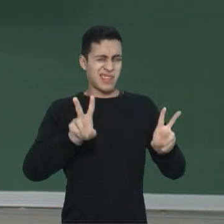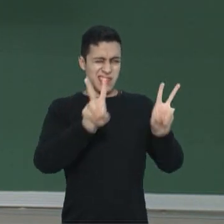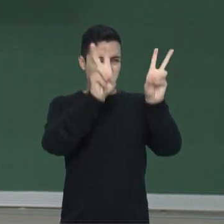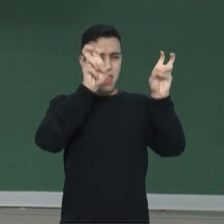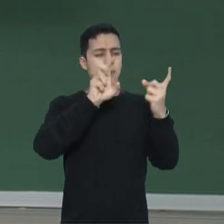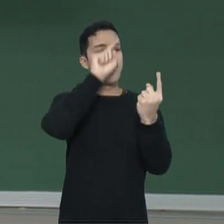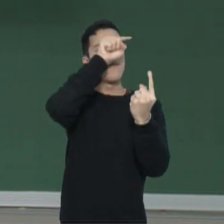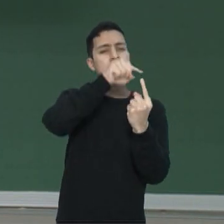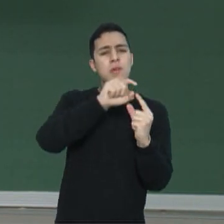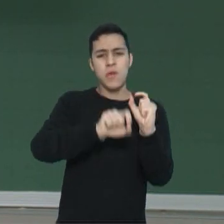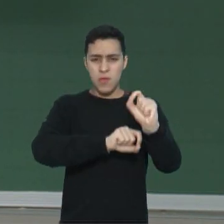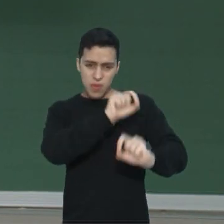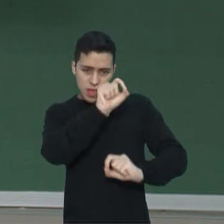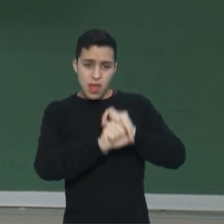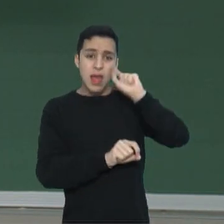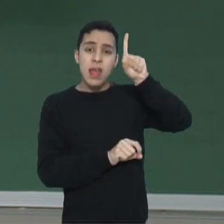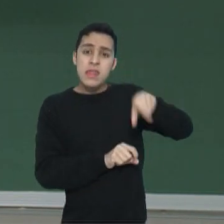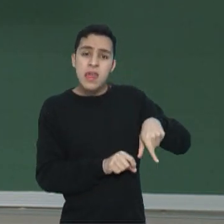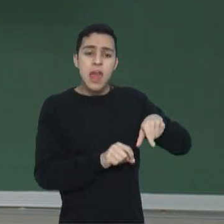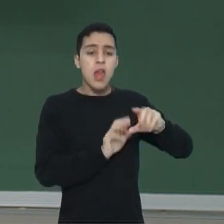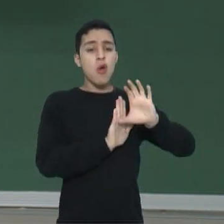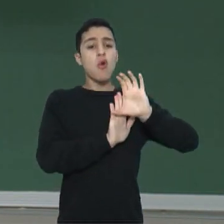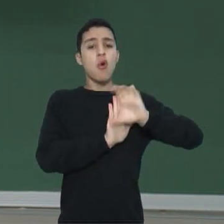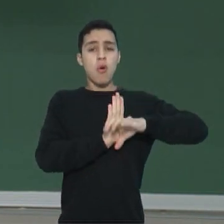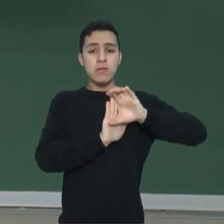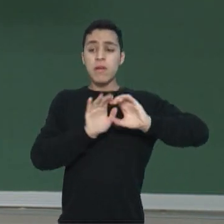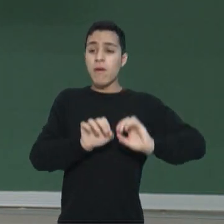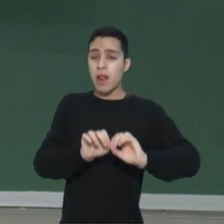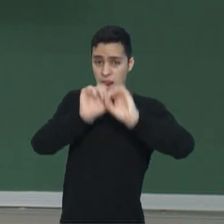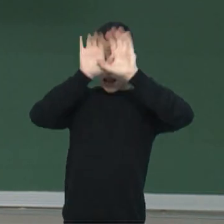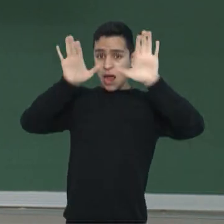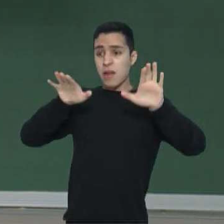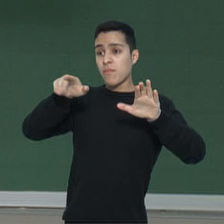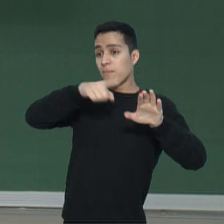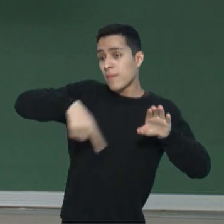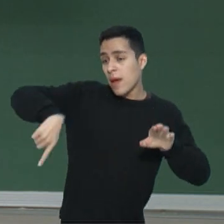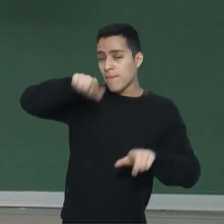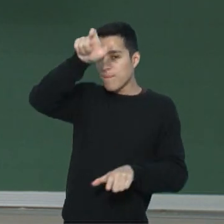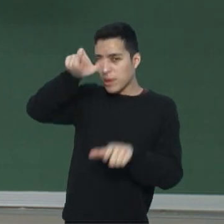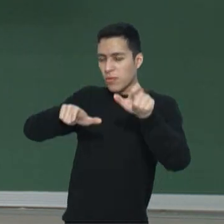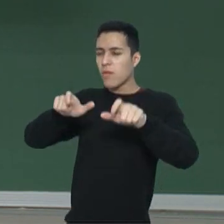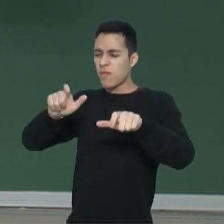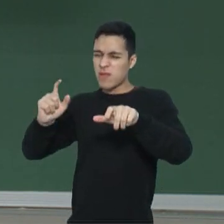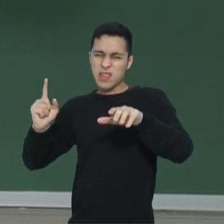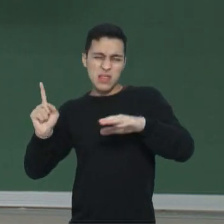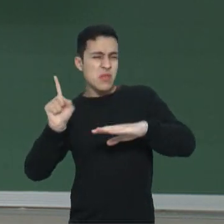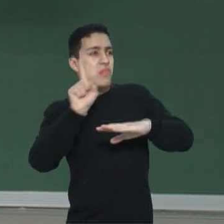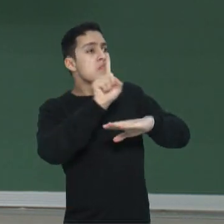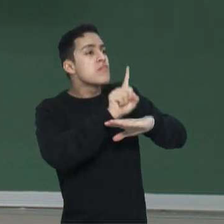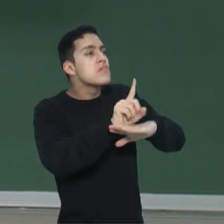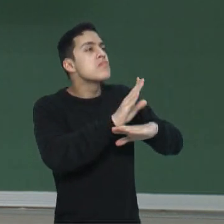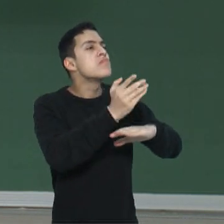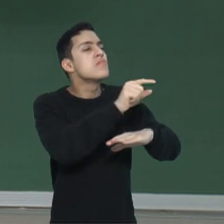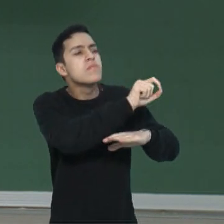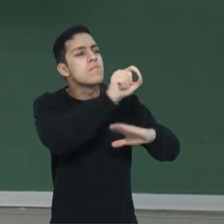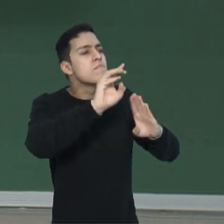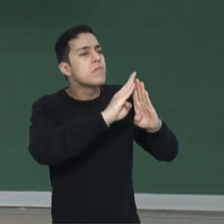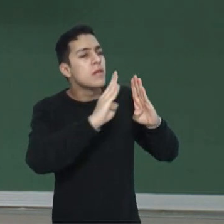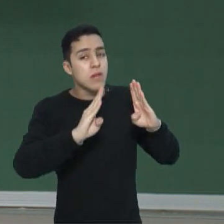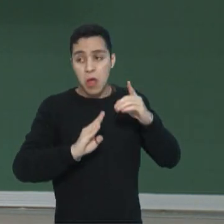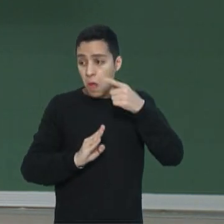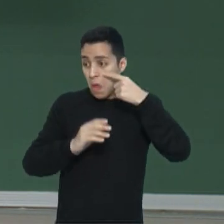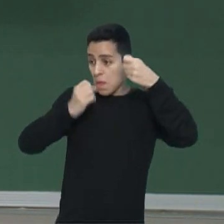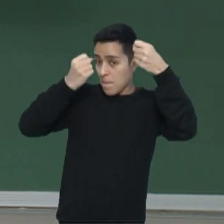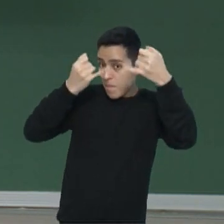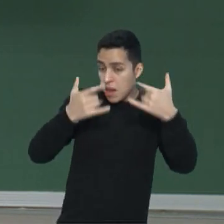objetivo também, que é definir para o leitor, para o usuário, o que é essa biblioteca escolar, quais são as suas